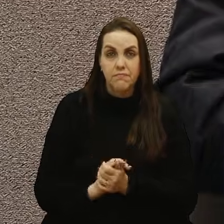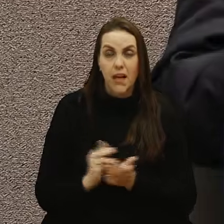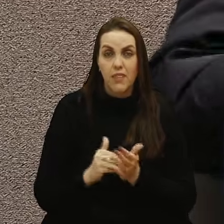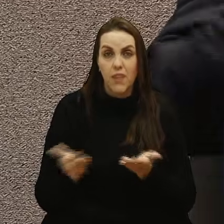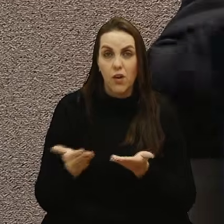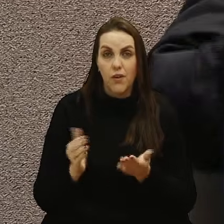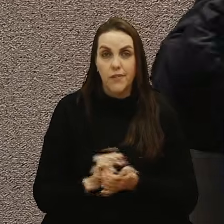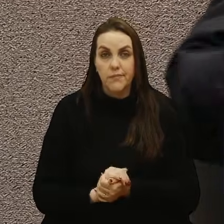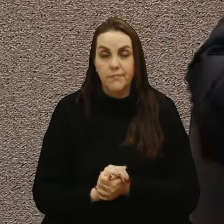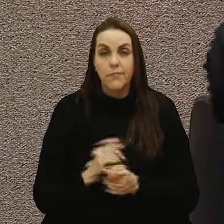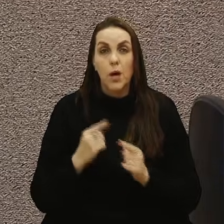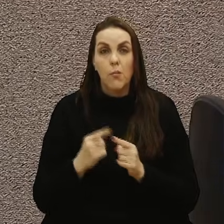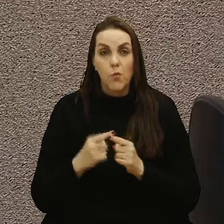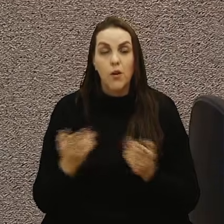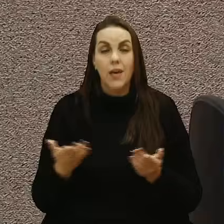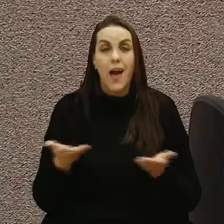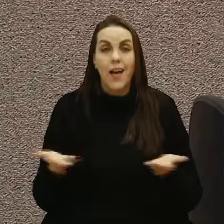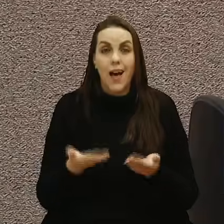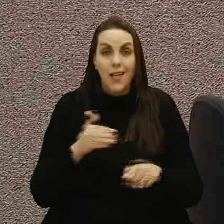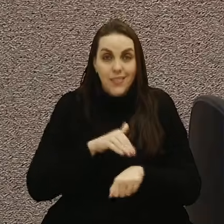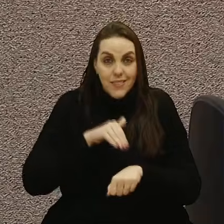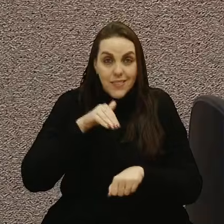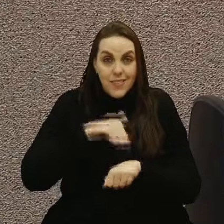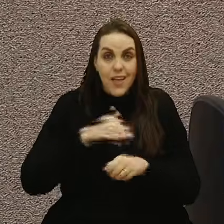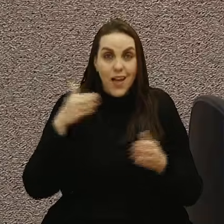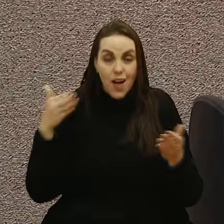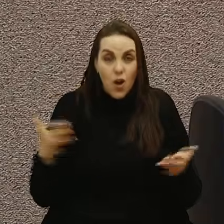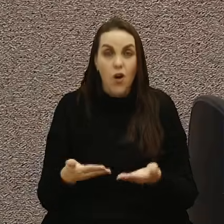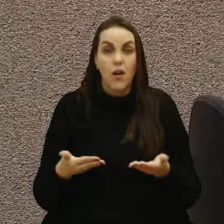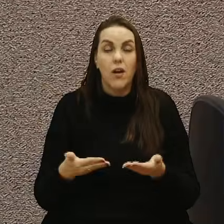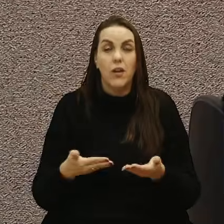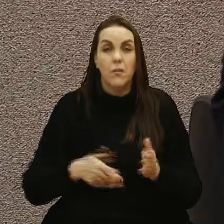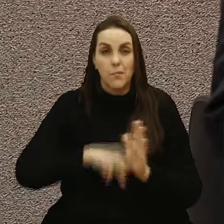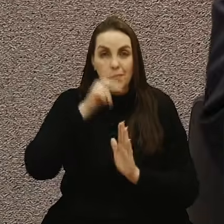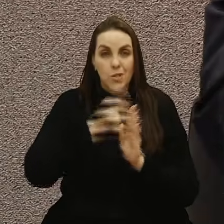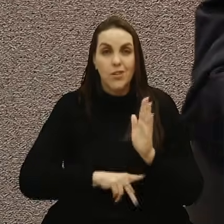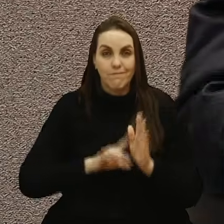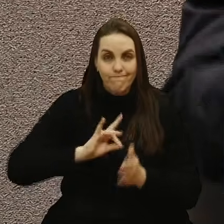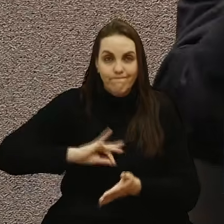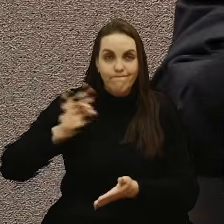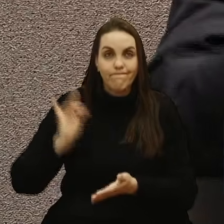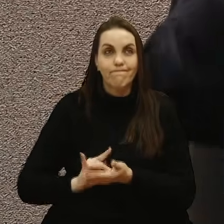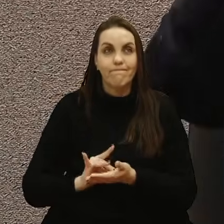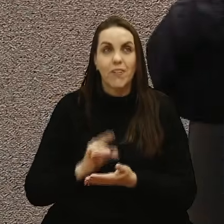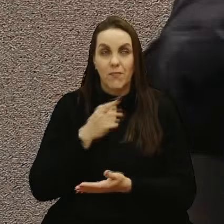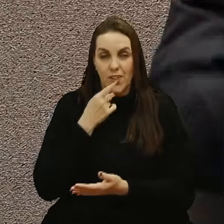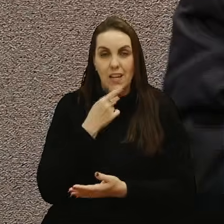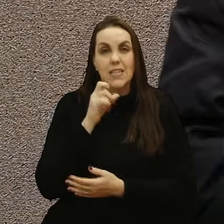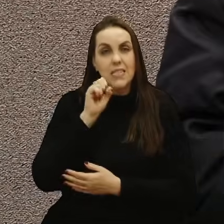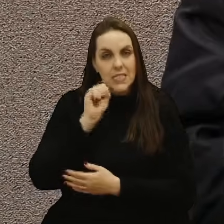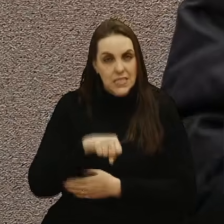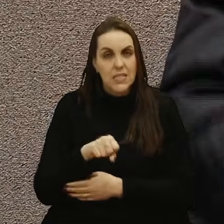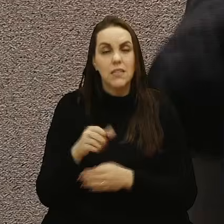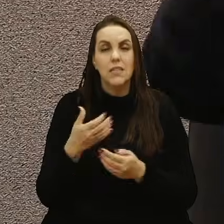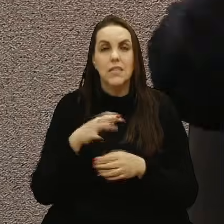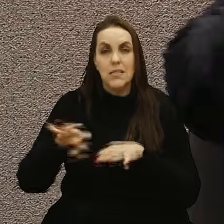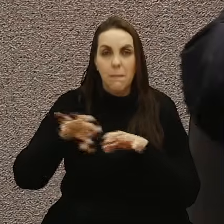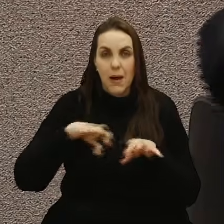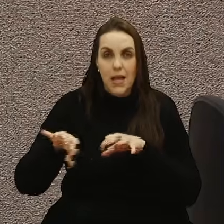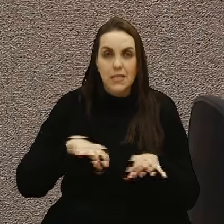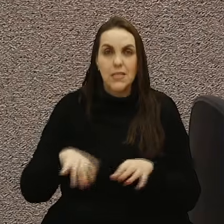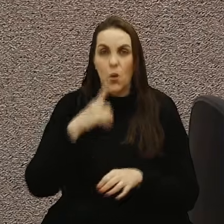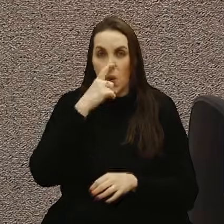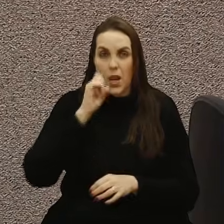Por que até o presente momento eu não vi nenhum projeto concreto dizendo, olha, nós vamos instalar o separador absoluto e nós